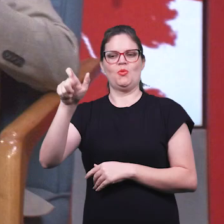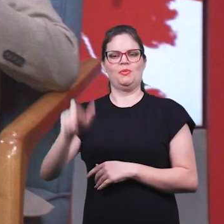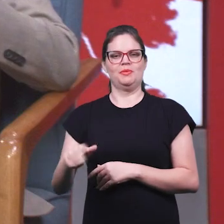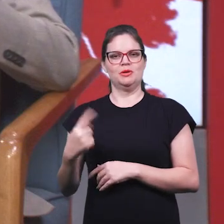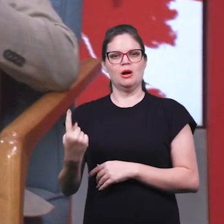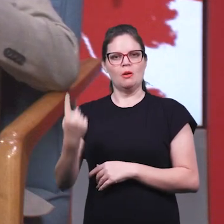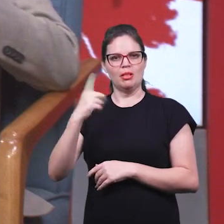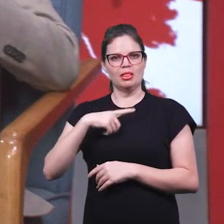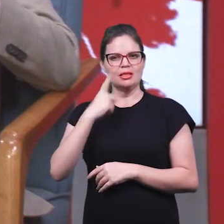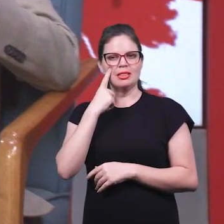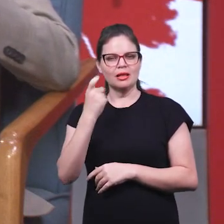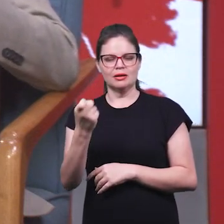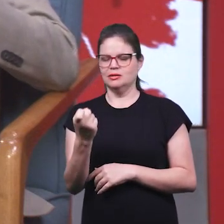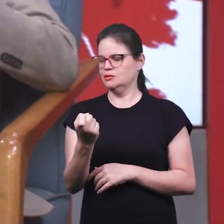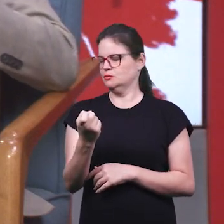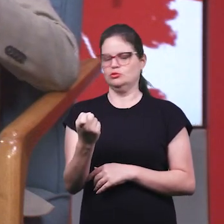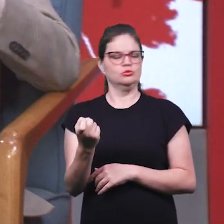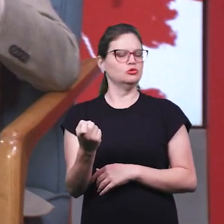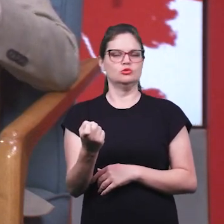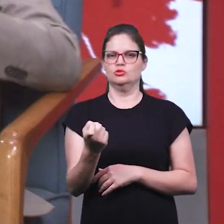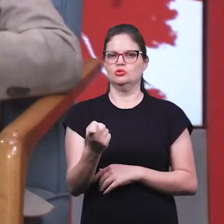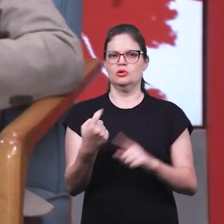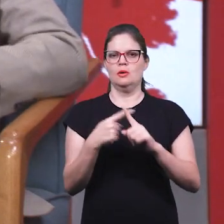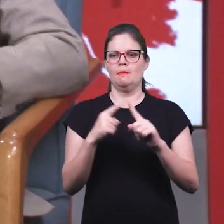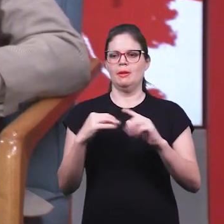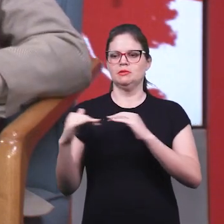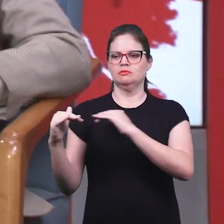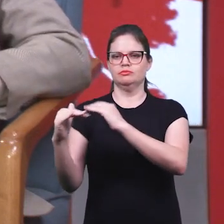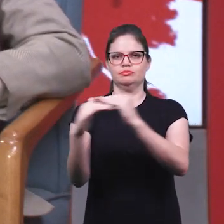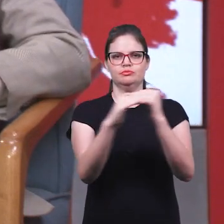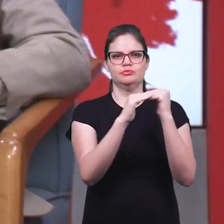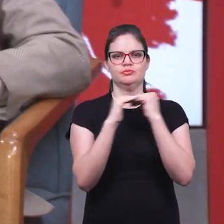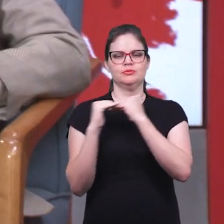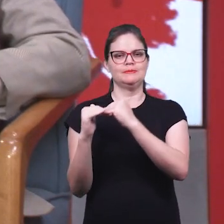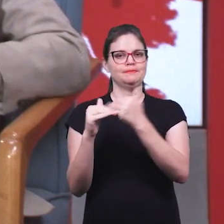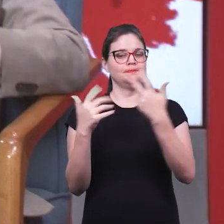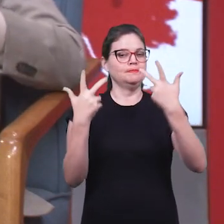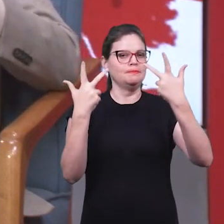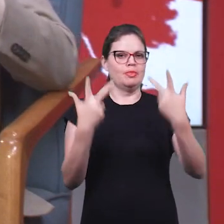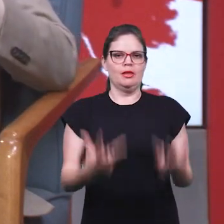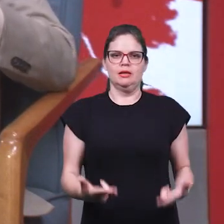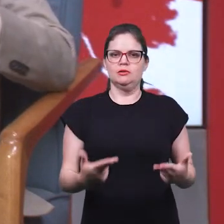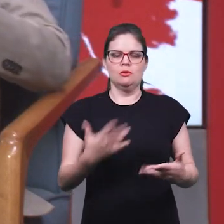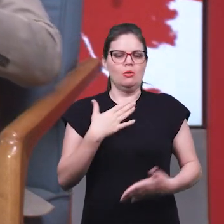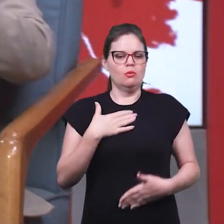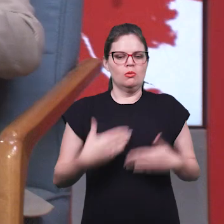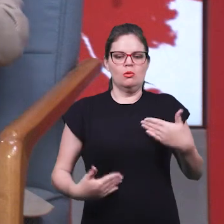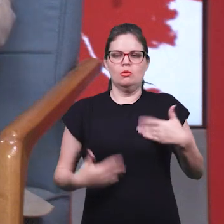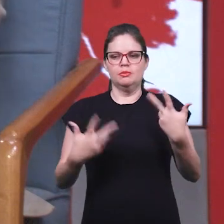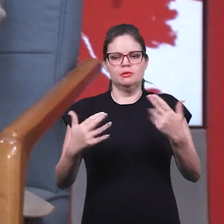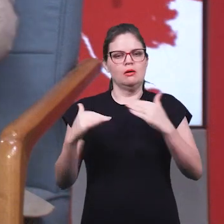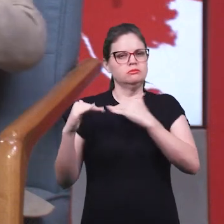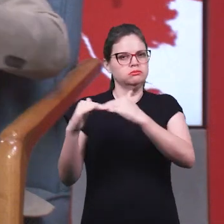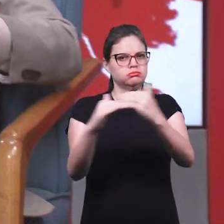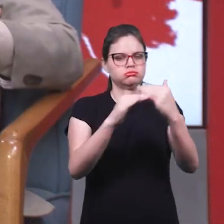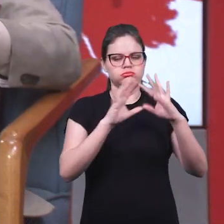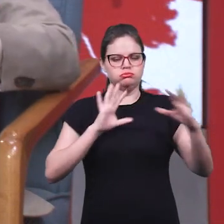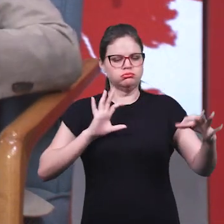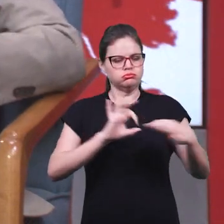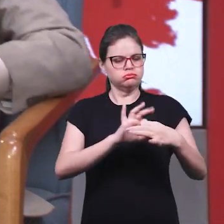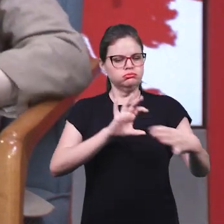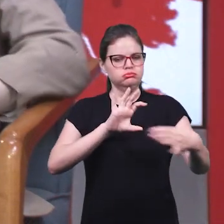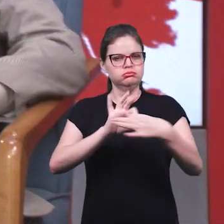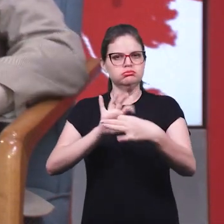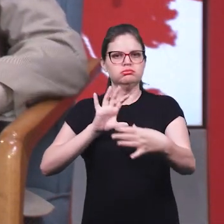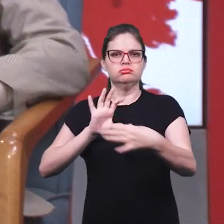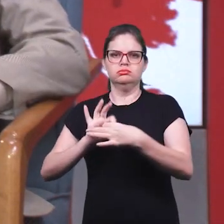posição de ministério, mas todos funcionam dentro daquilo que o Senhor o chamou, como a própria